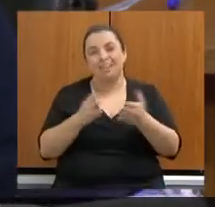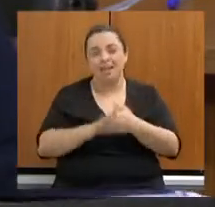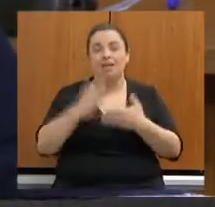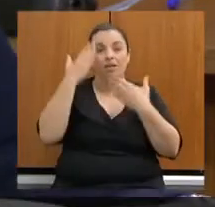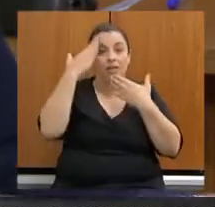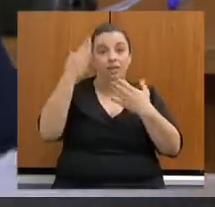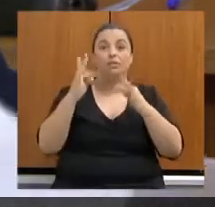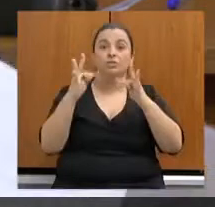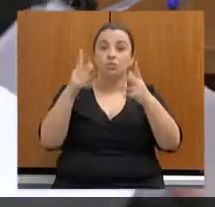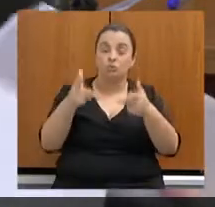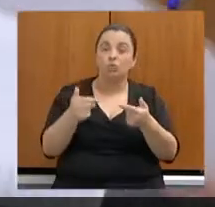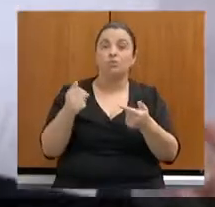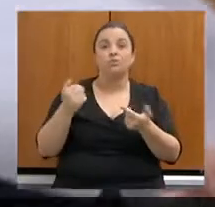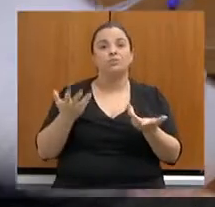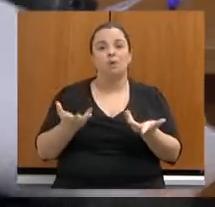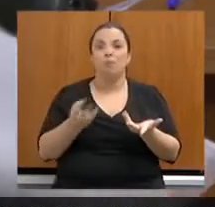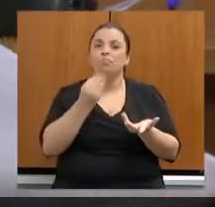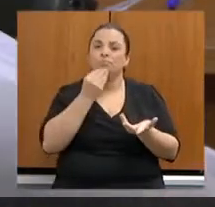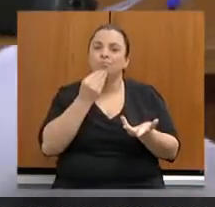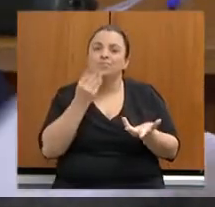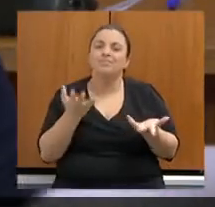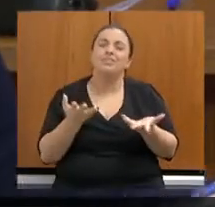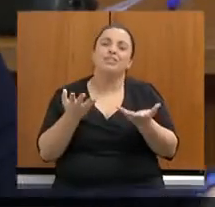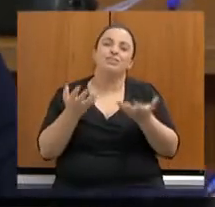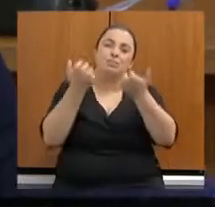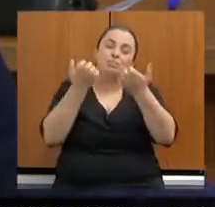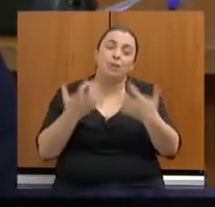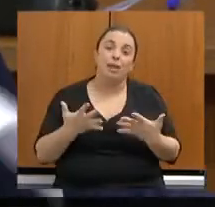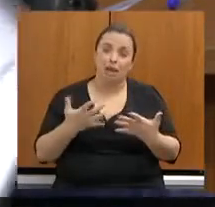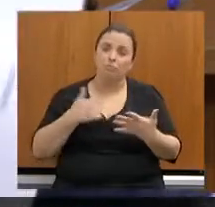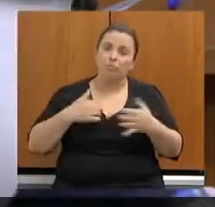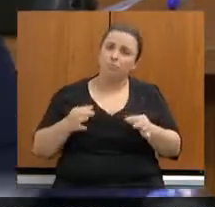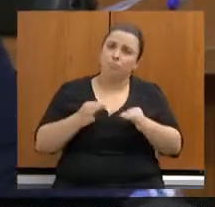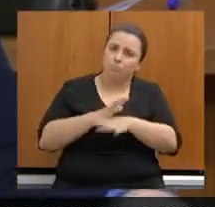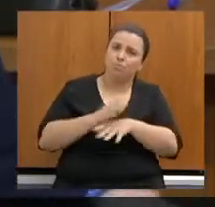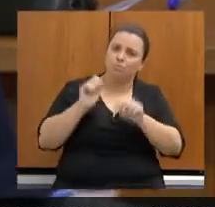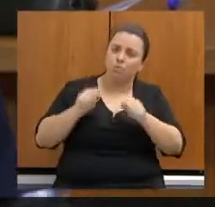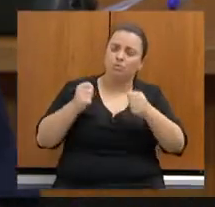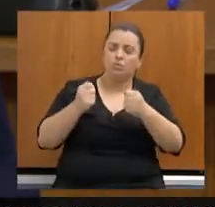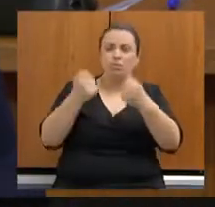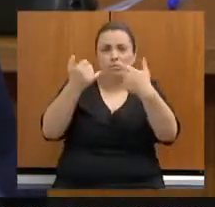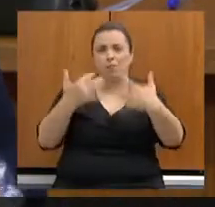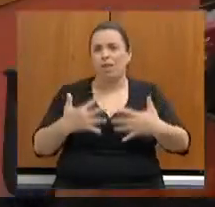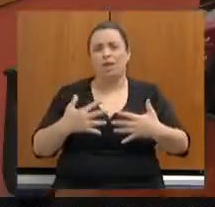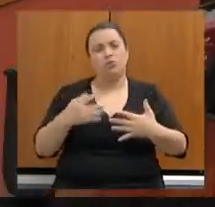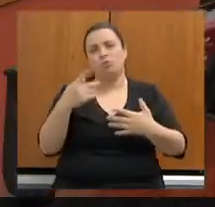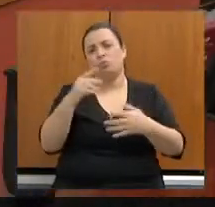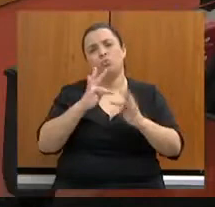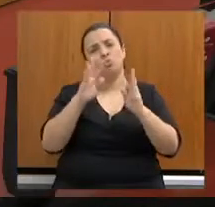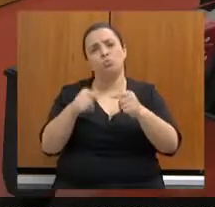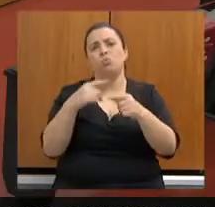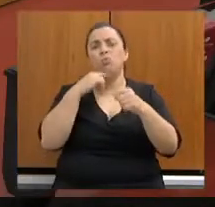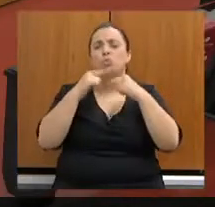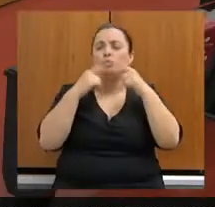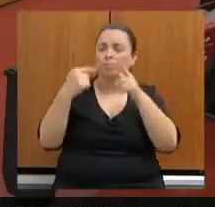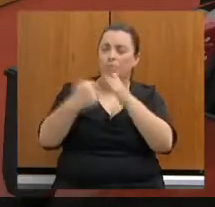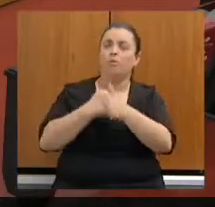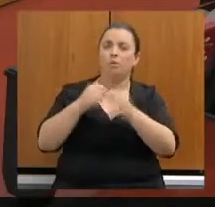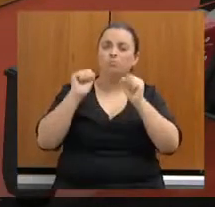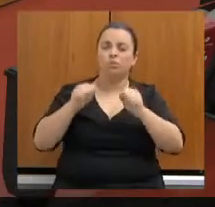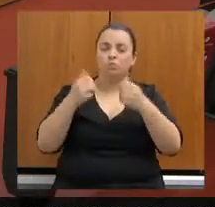agradeço muito aqui a oportunidade e me coloco à disposição para qualquer dúvida aqui ó